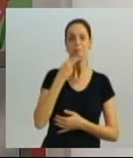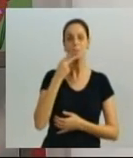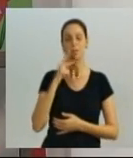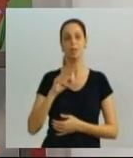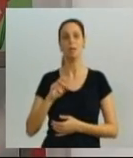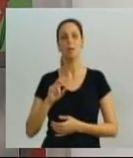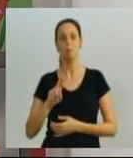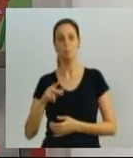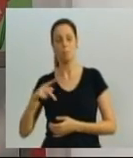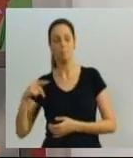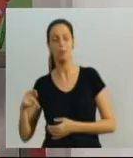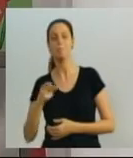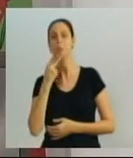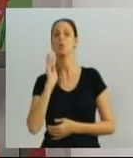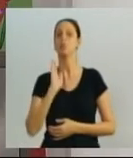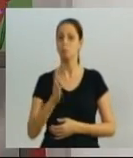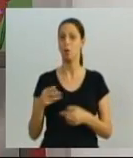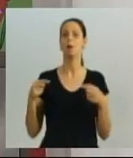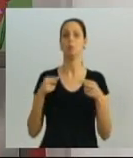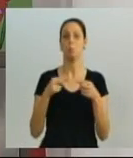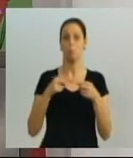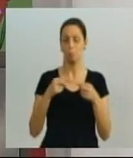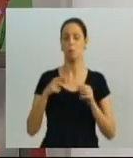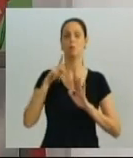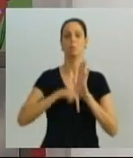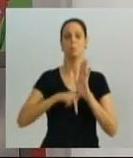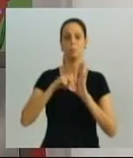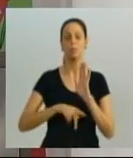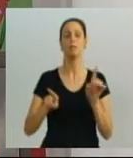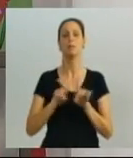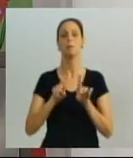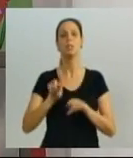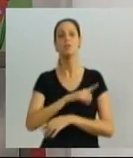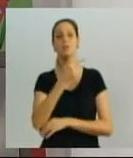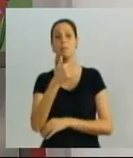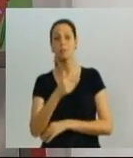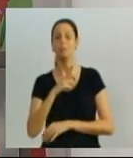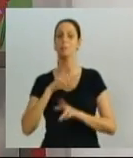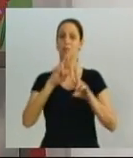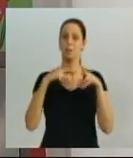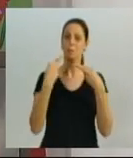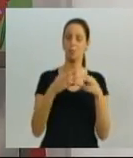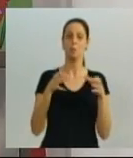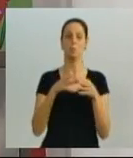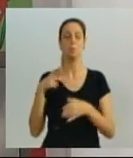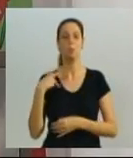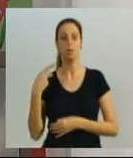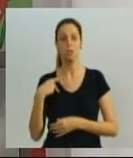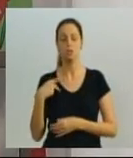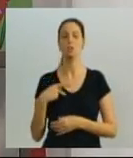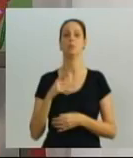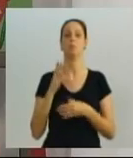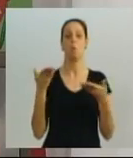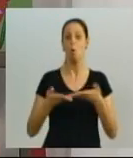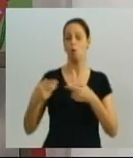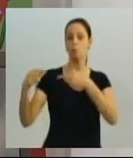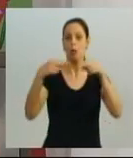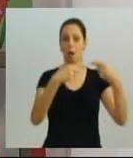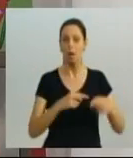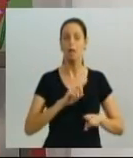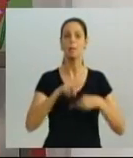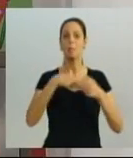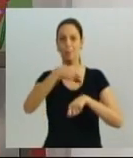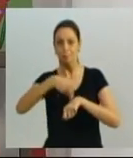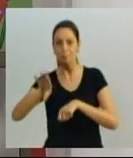com o projeto. Dia 7 teremos uma reunião do partido, levarei o encaminhamento do que for hoje aqui debatido.